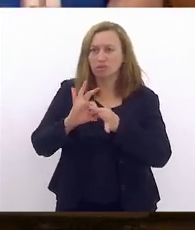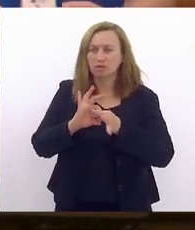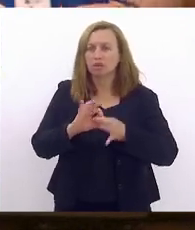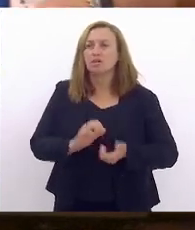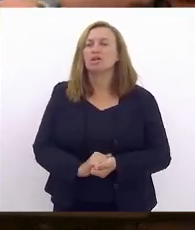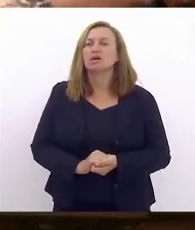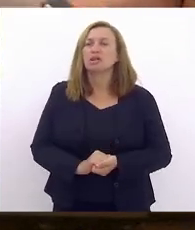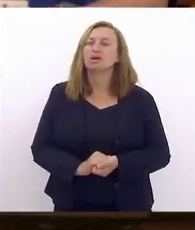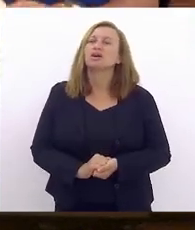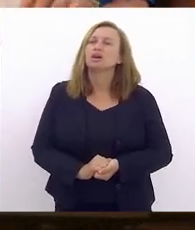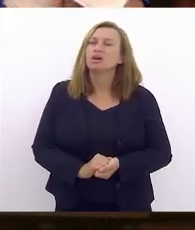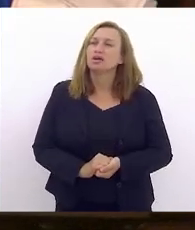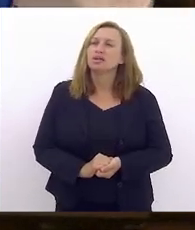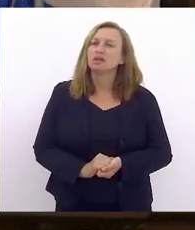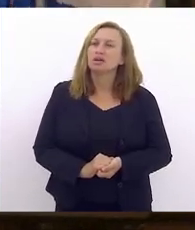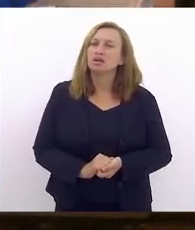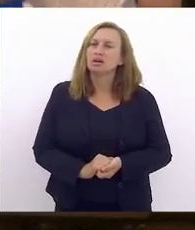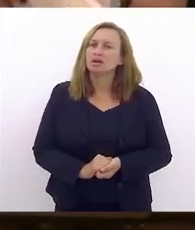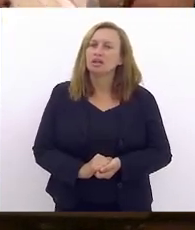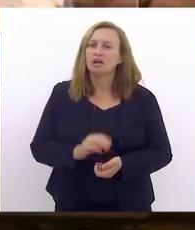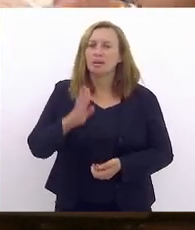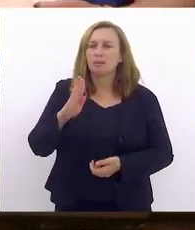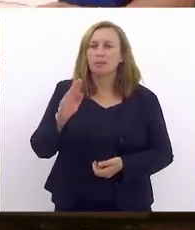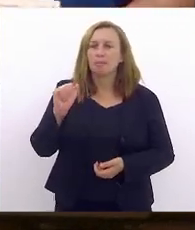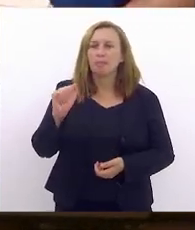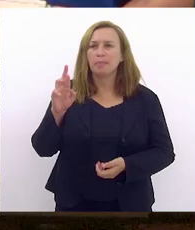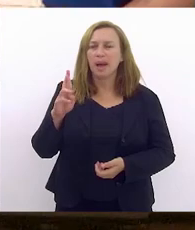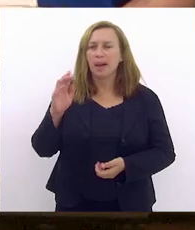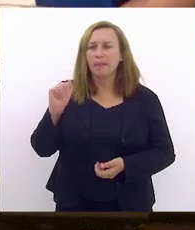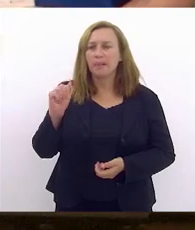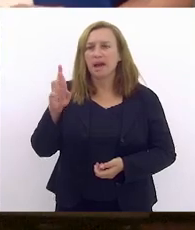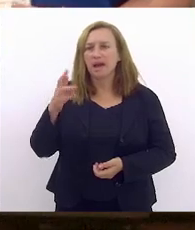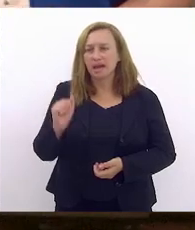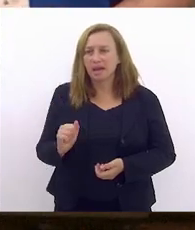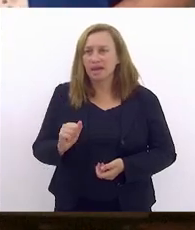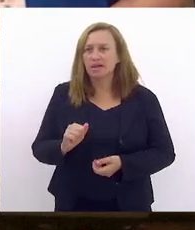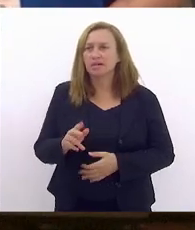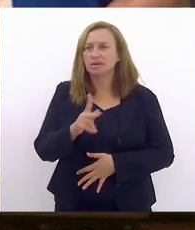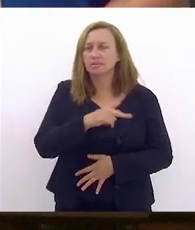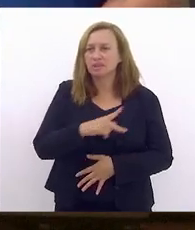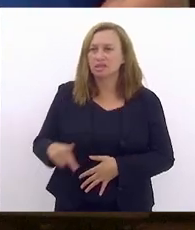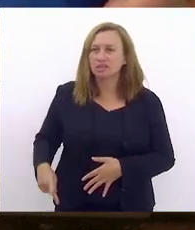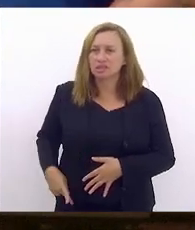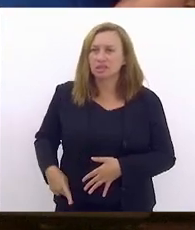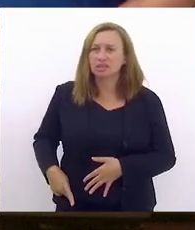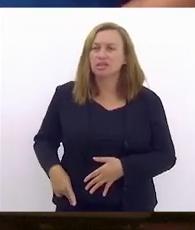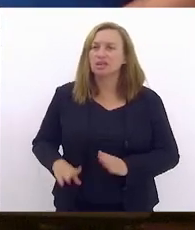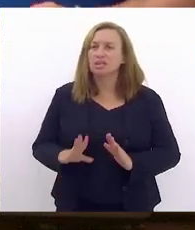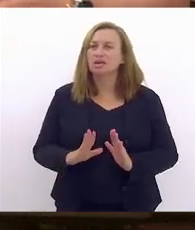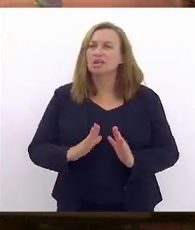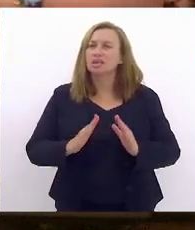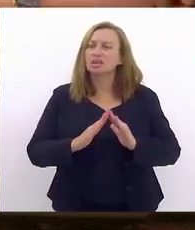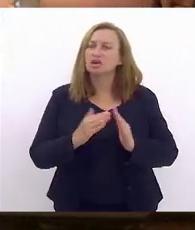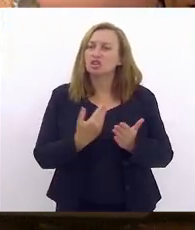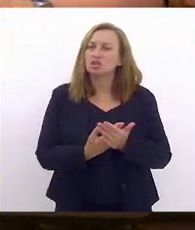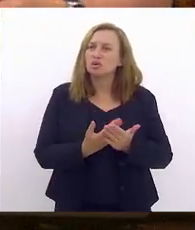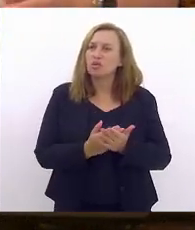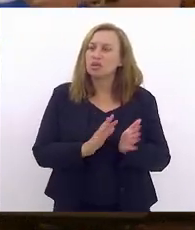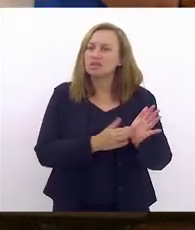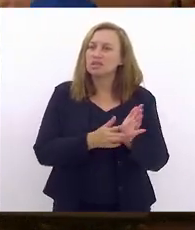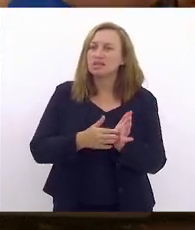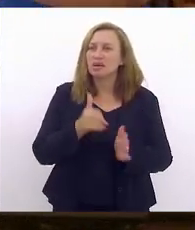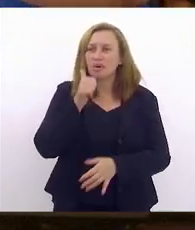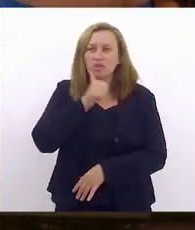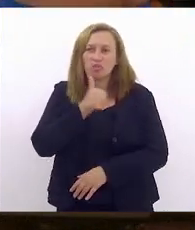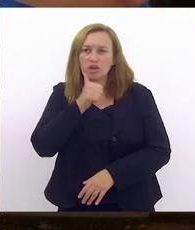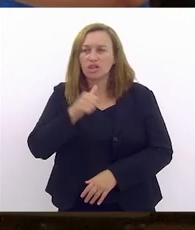Império Serrano. Bárbara Rigaldi, presidente da Grêmio Escola de Samba Feminina do